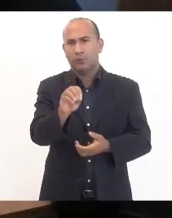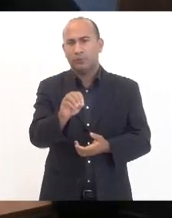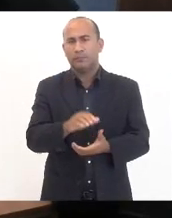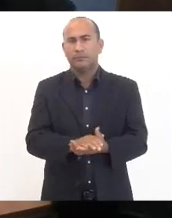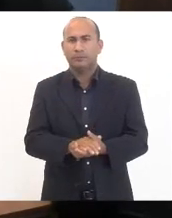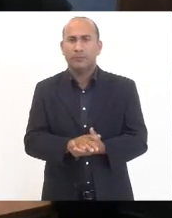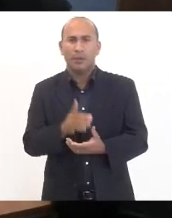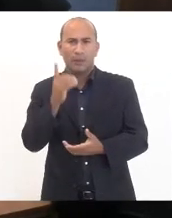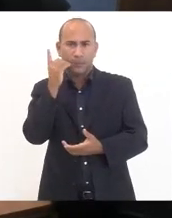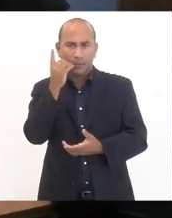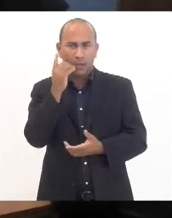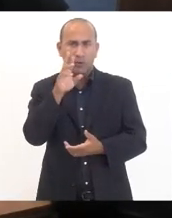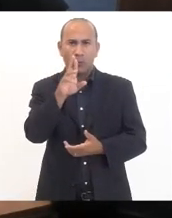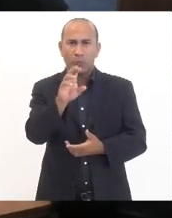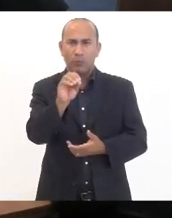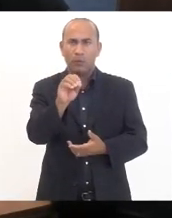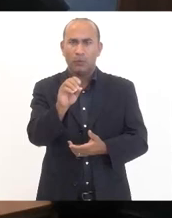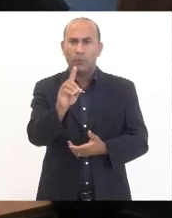deputado Rodrigo Amorim,